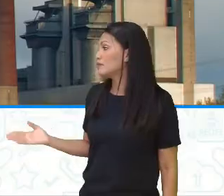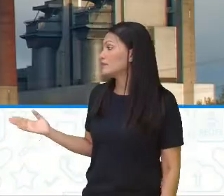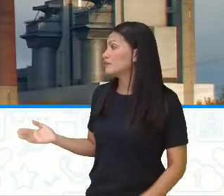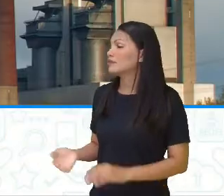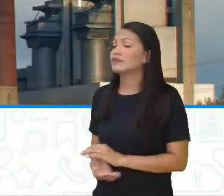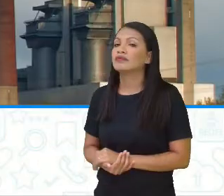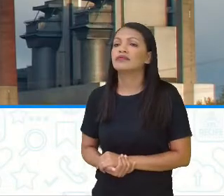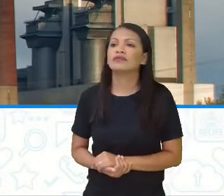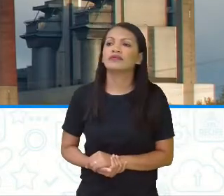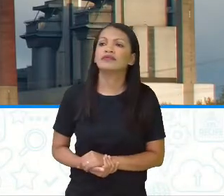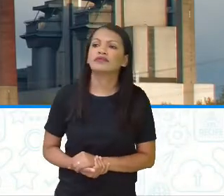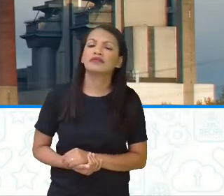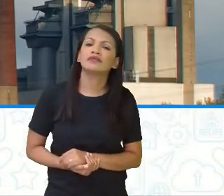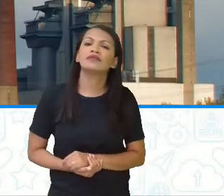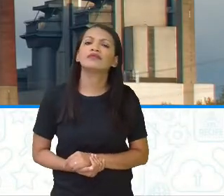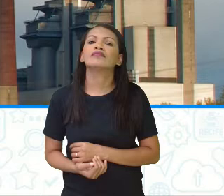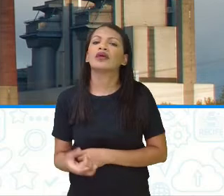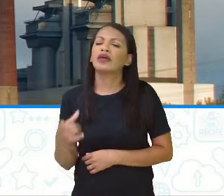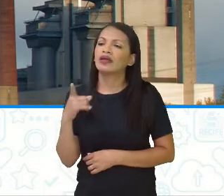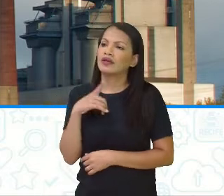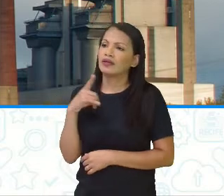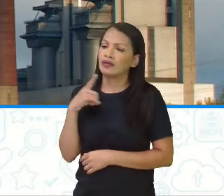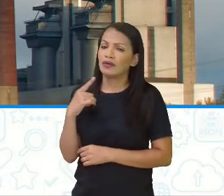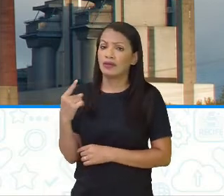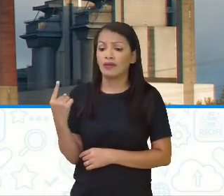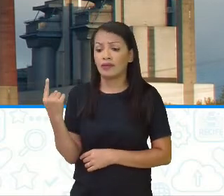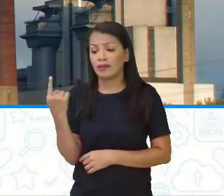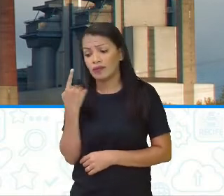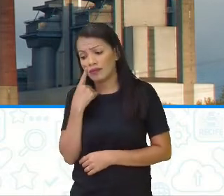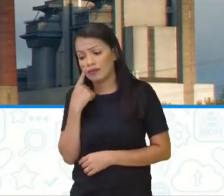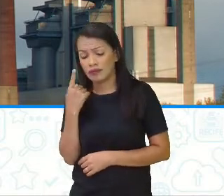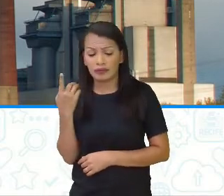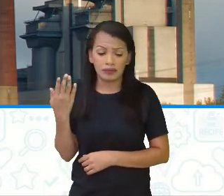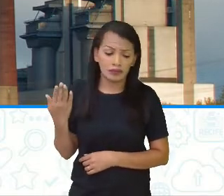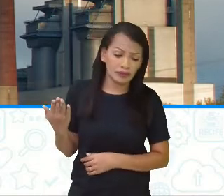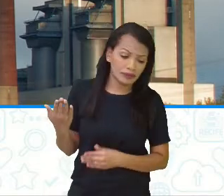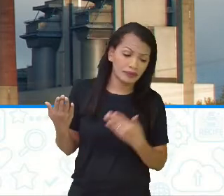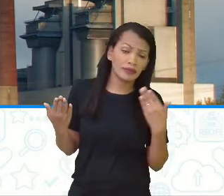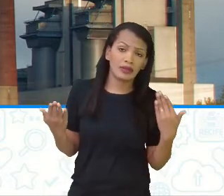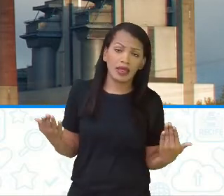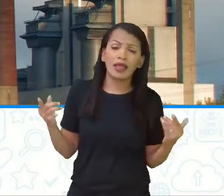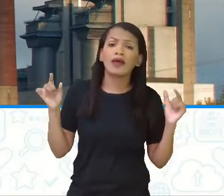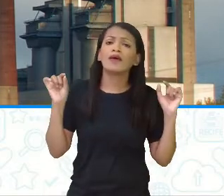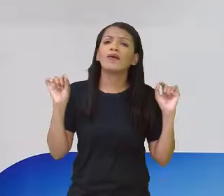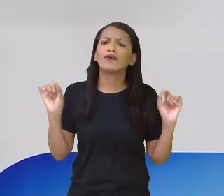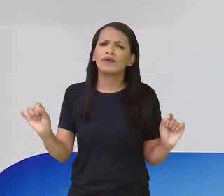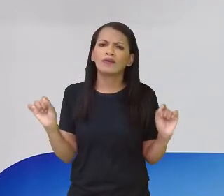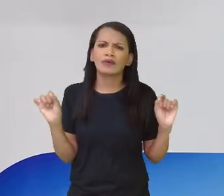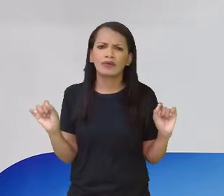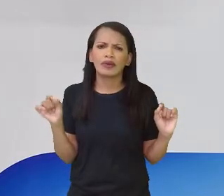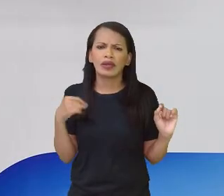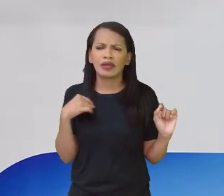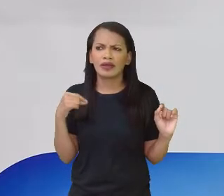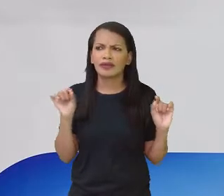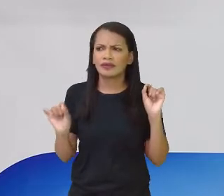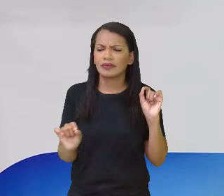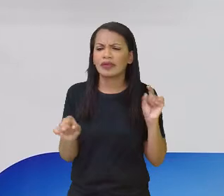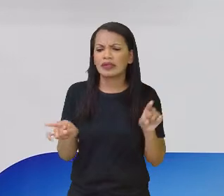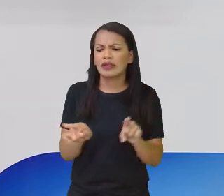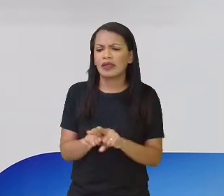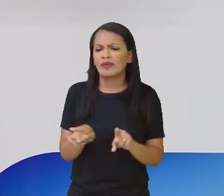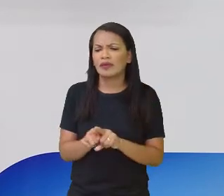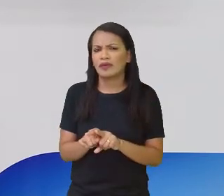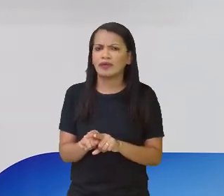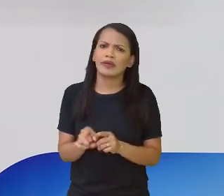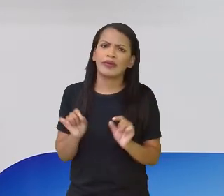além dessa ligação entre um e outra, cada vez mais comum o deslocamento.